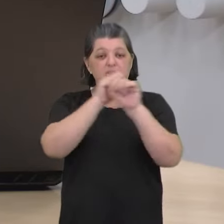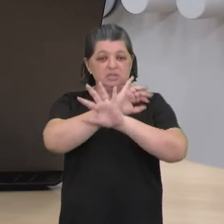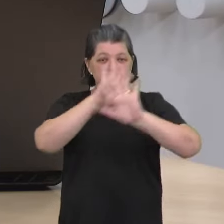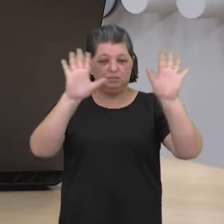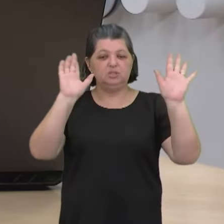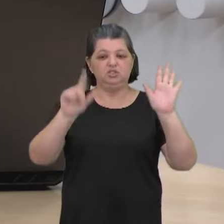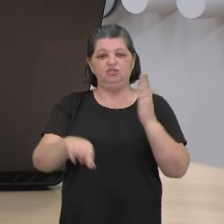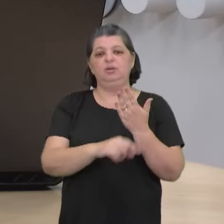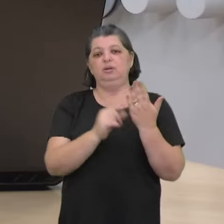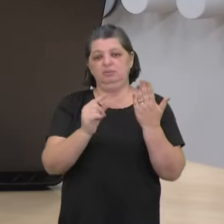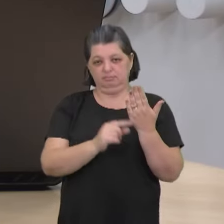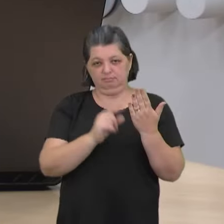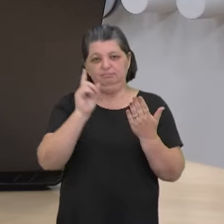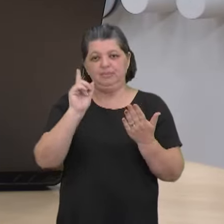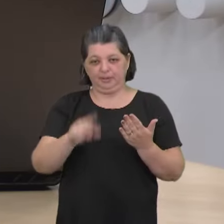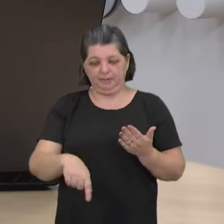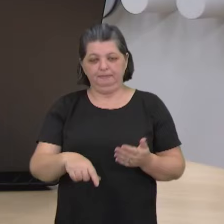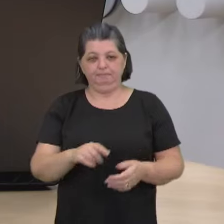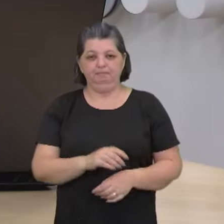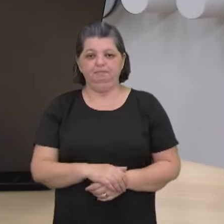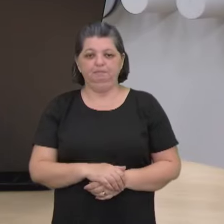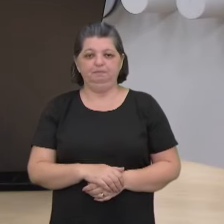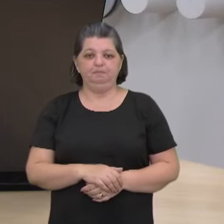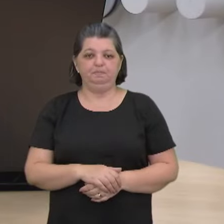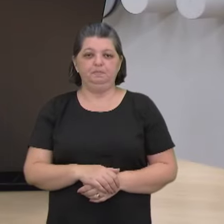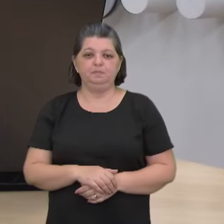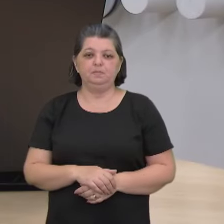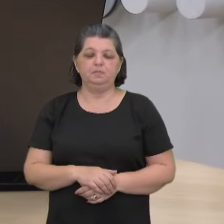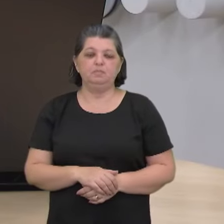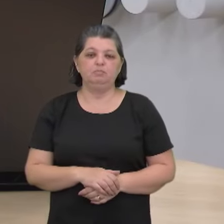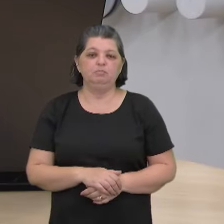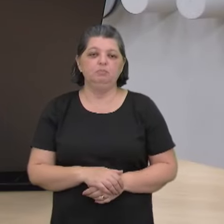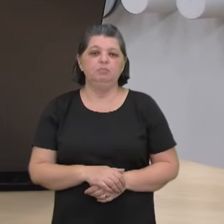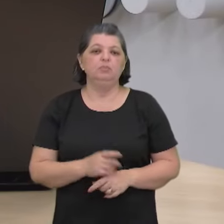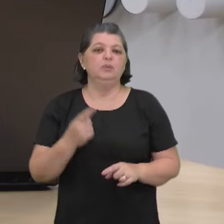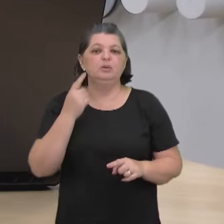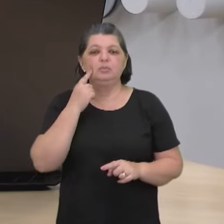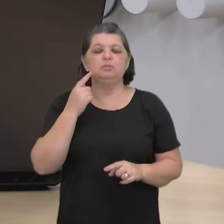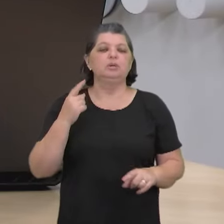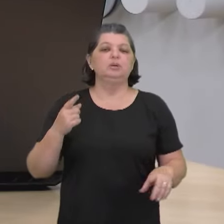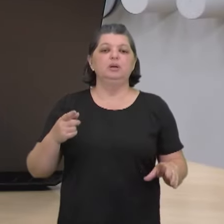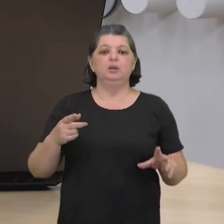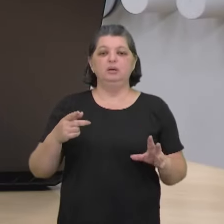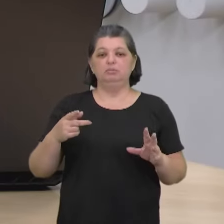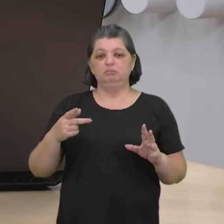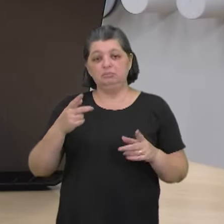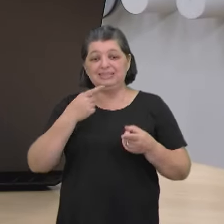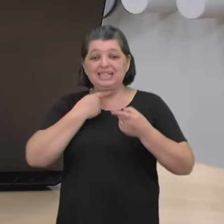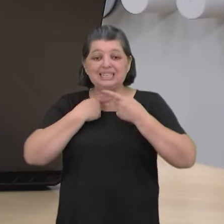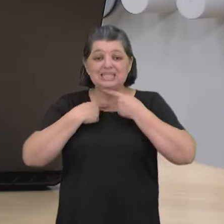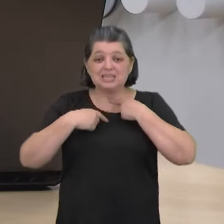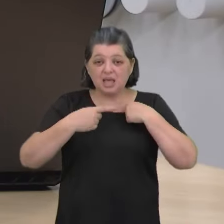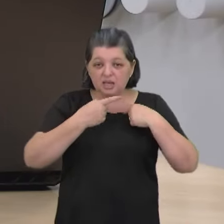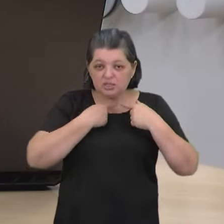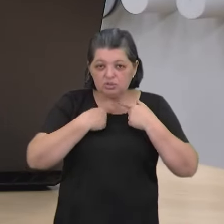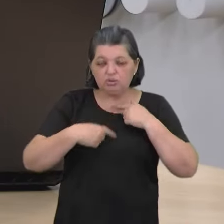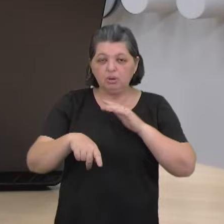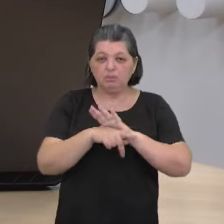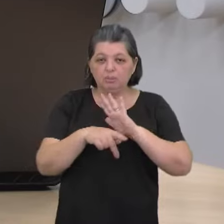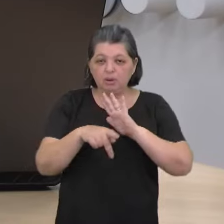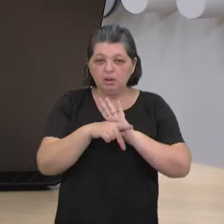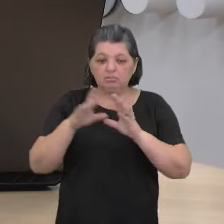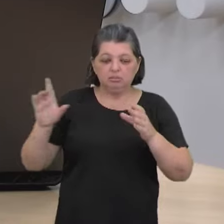é totalitário. À medida em que ele objetiva, ele almeja, né, se inserir